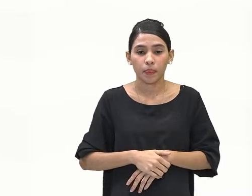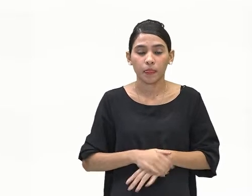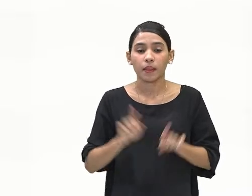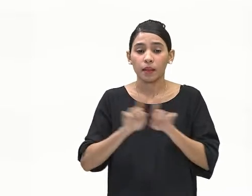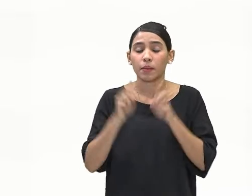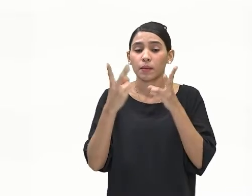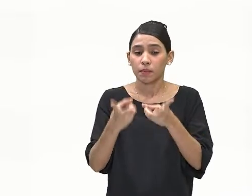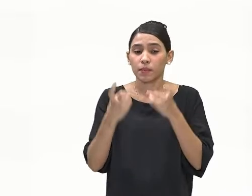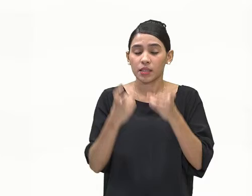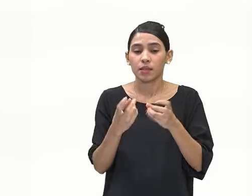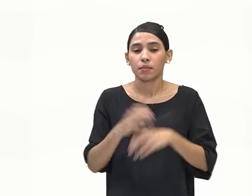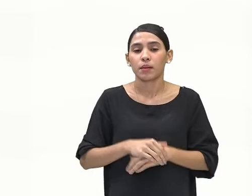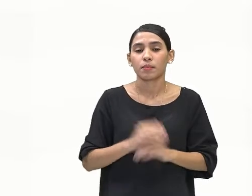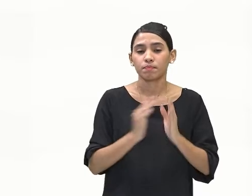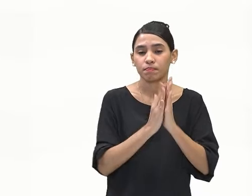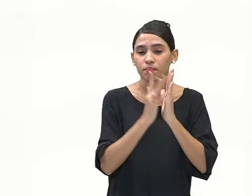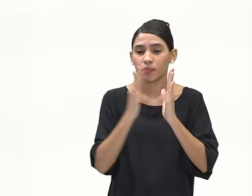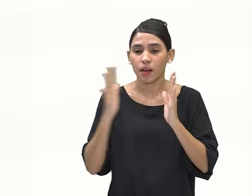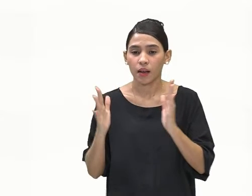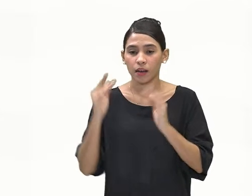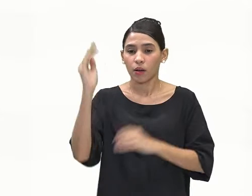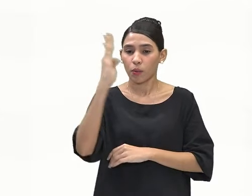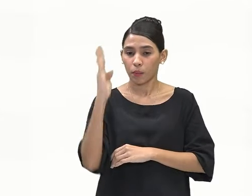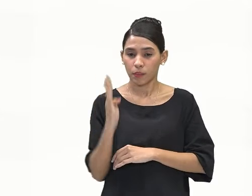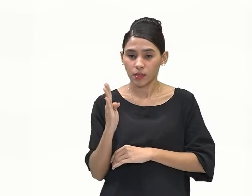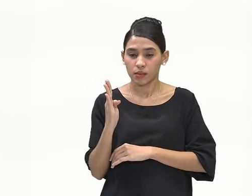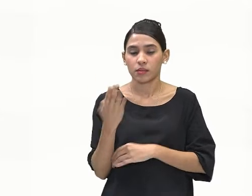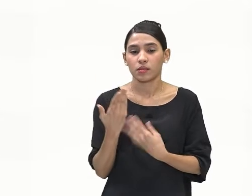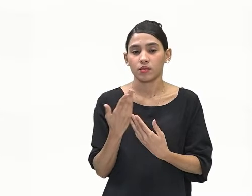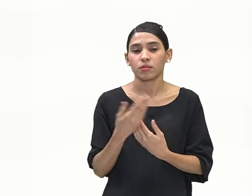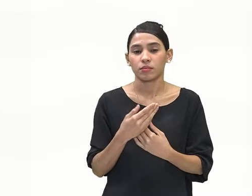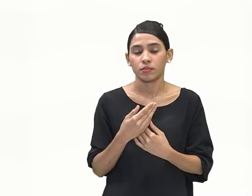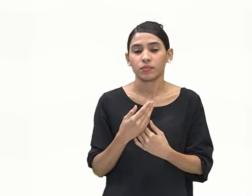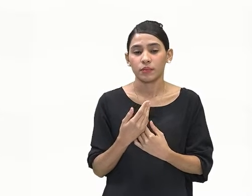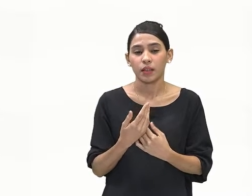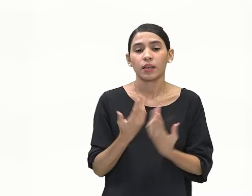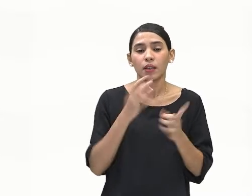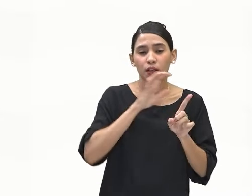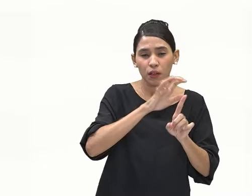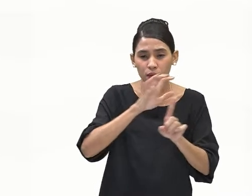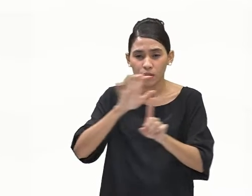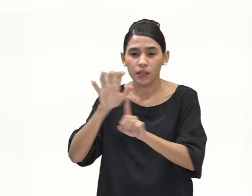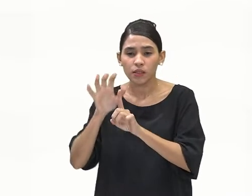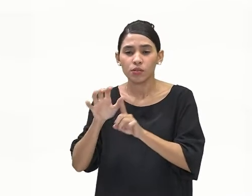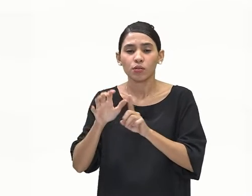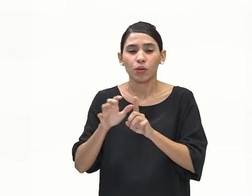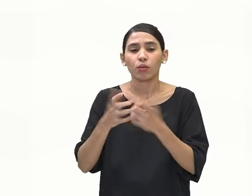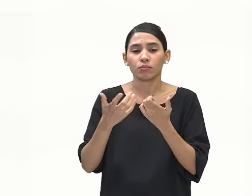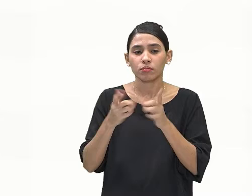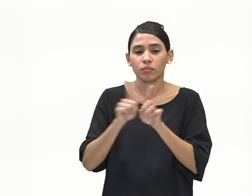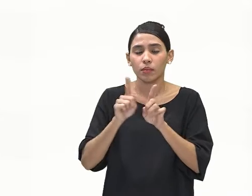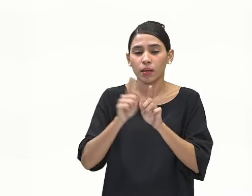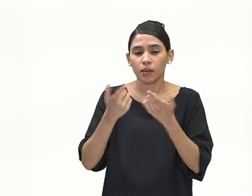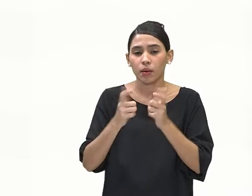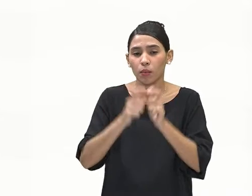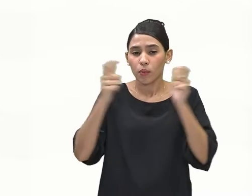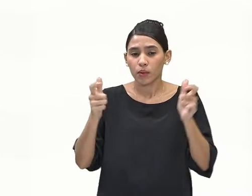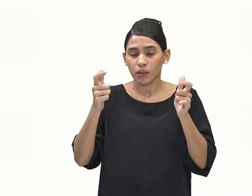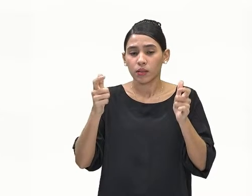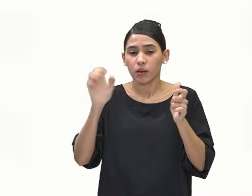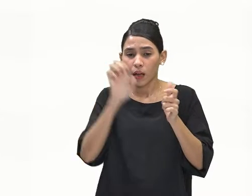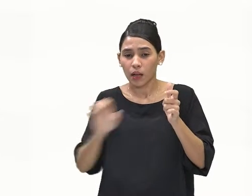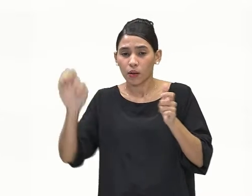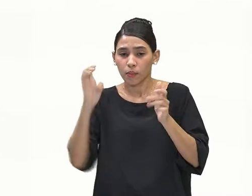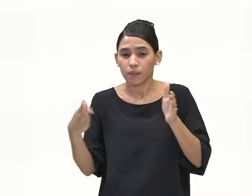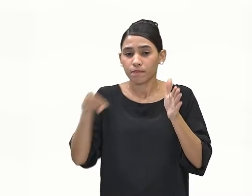longo dos séculos o Brasil meio que atraiu ainda mais a população europeia, a população branca, para o nosso